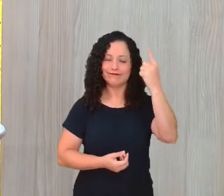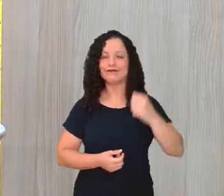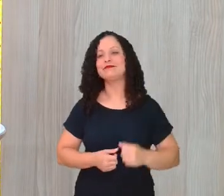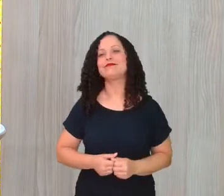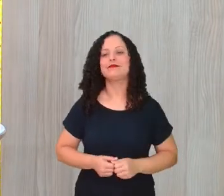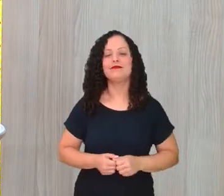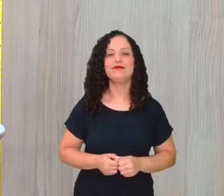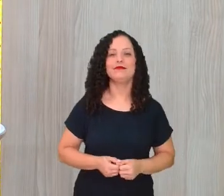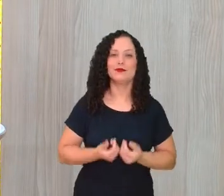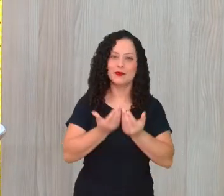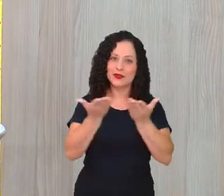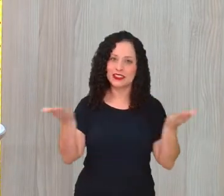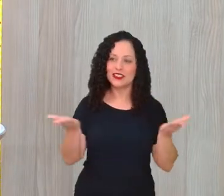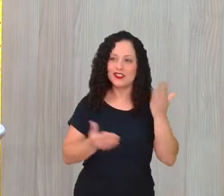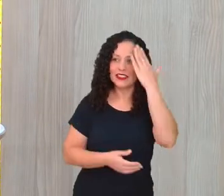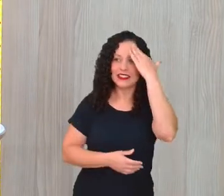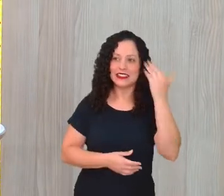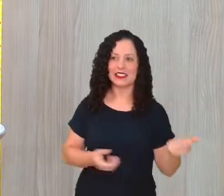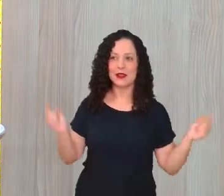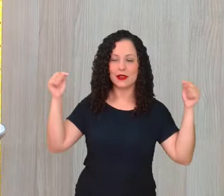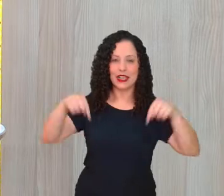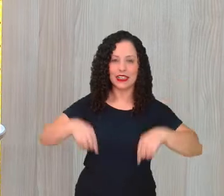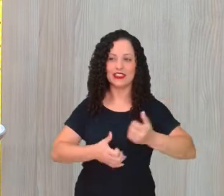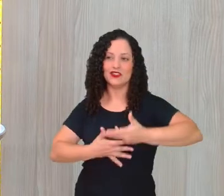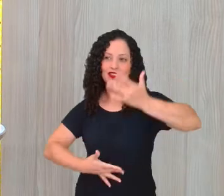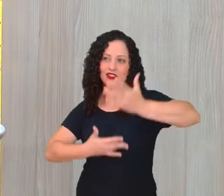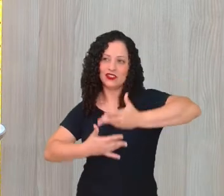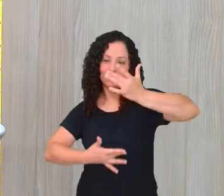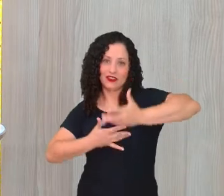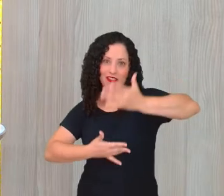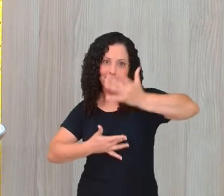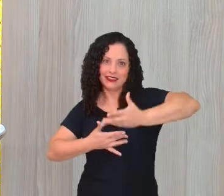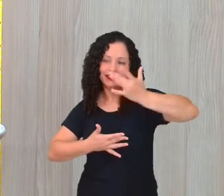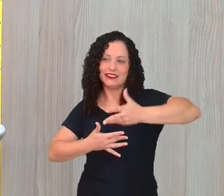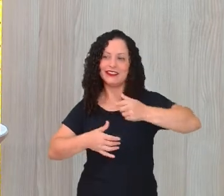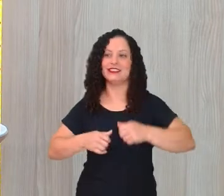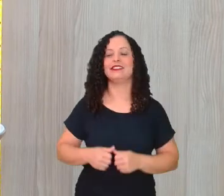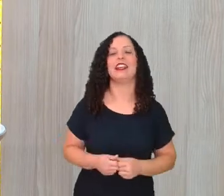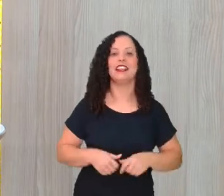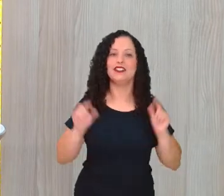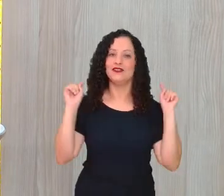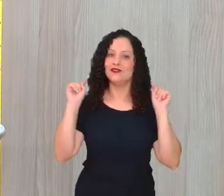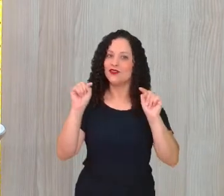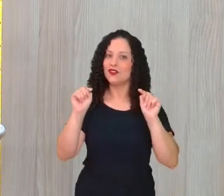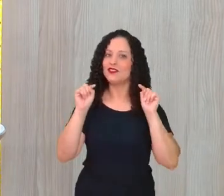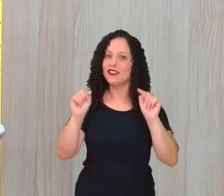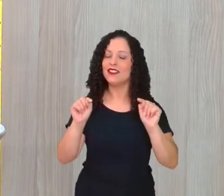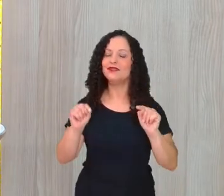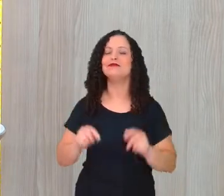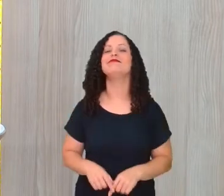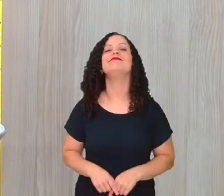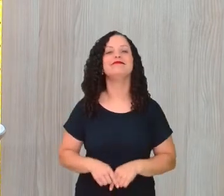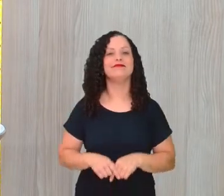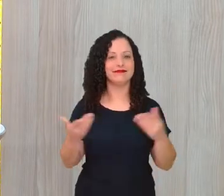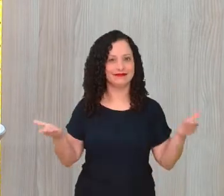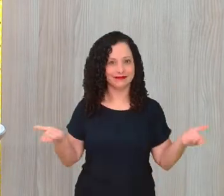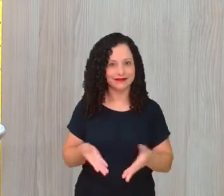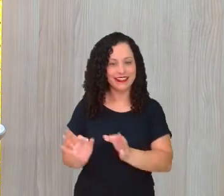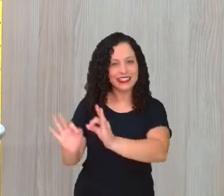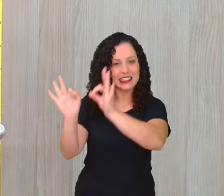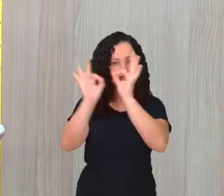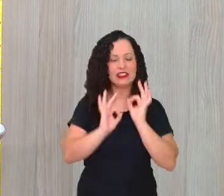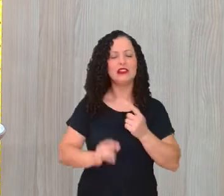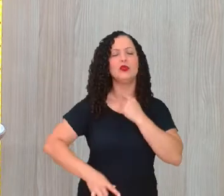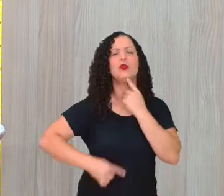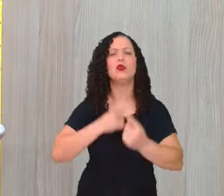Como vocês sabem, eu estou aqui para fazer o chat, que é essa parte interacional entre você que está em casa e a gente que está aqui dando aula. Então, qualquer